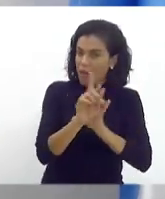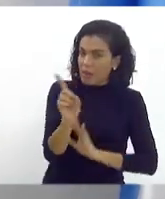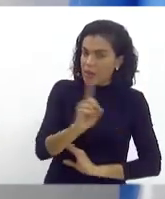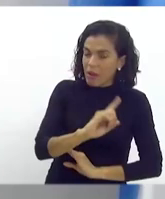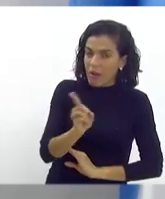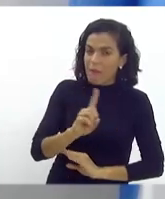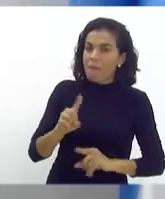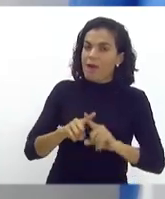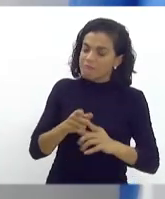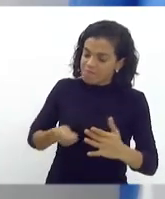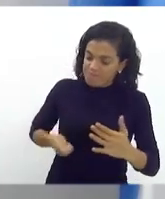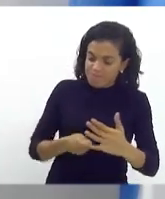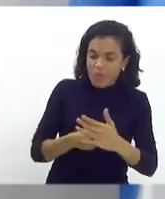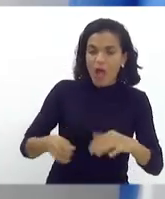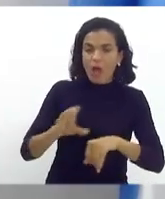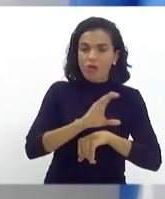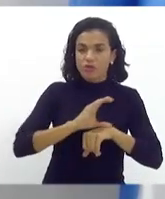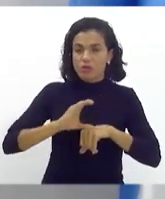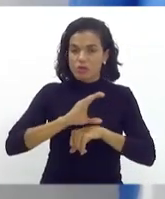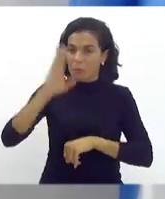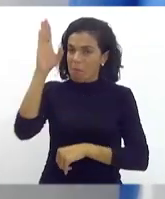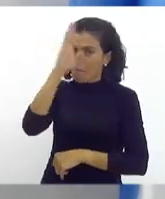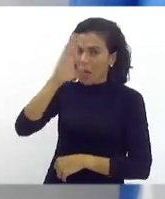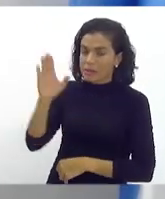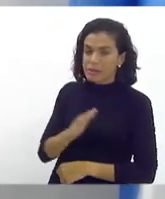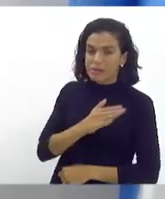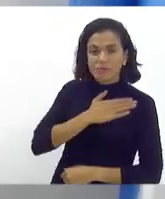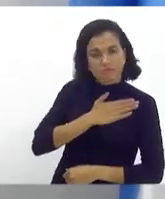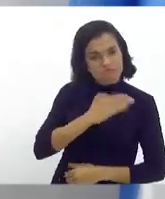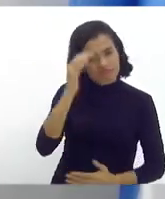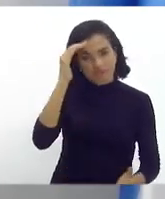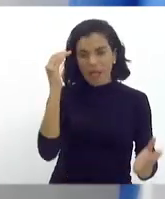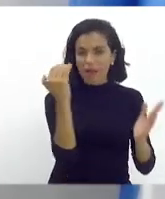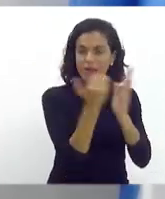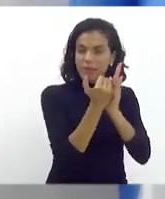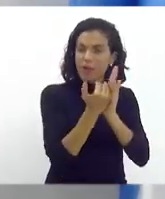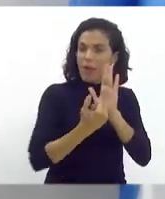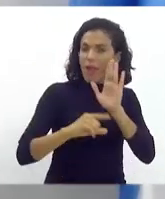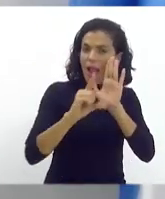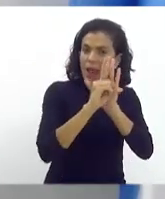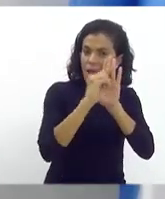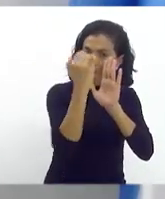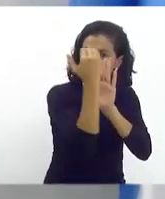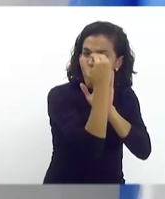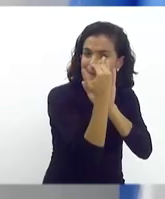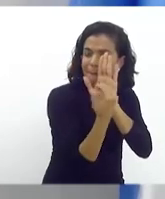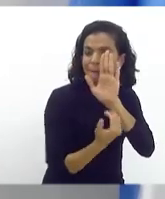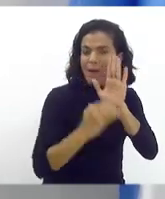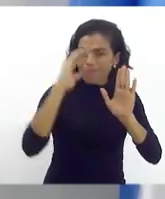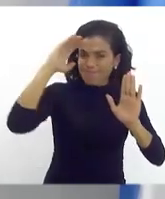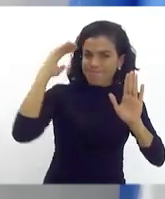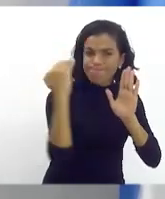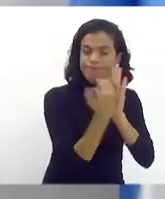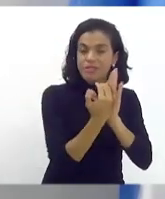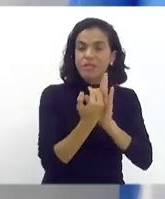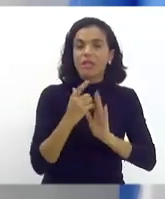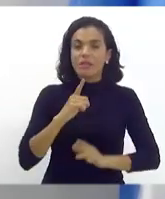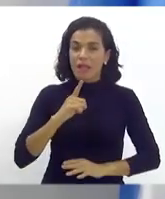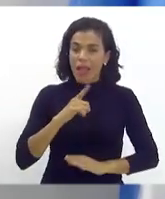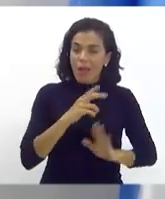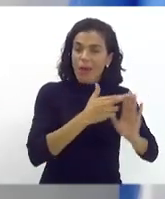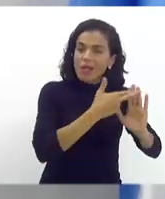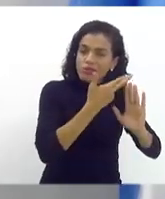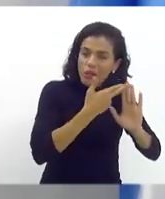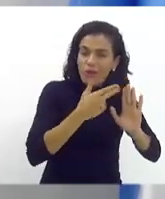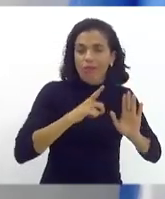com que a constituição brasileira seja respeitada para que as leis sejam respeitadas então se a resolução